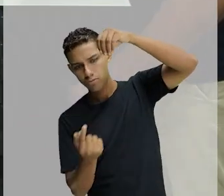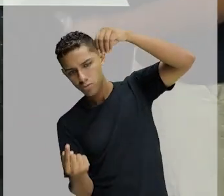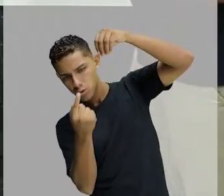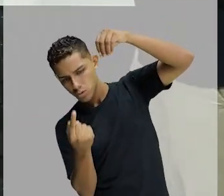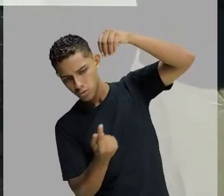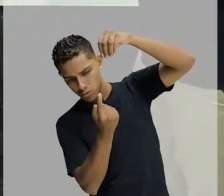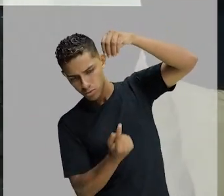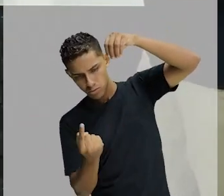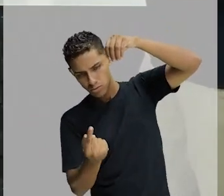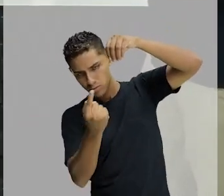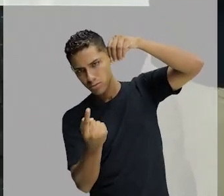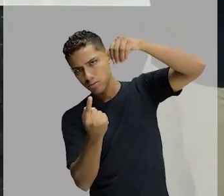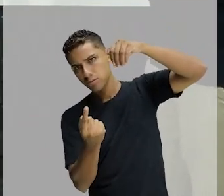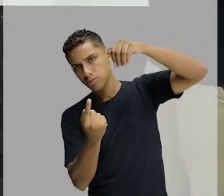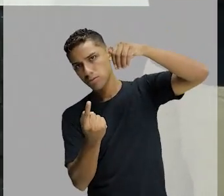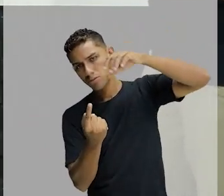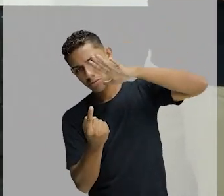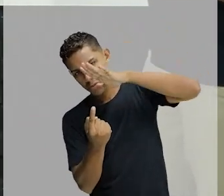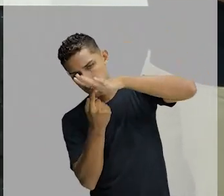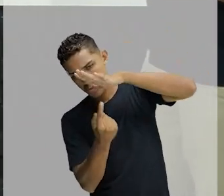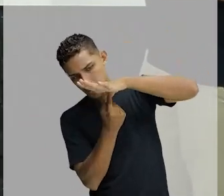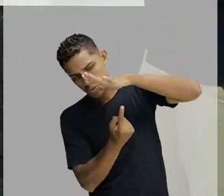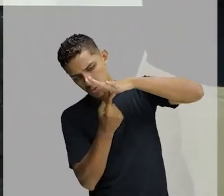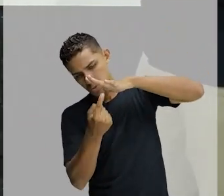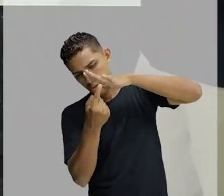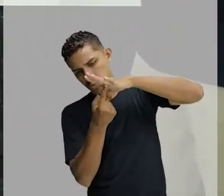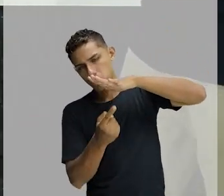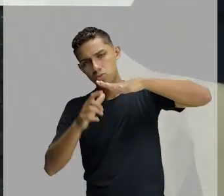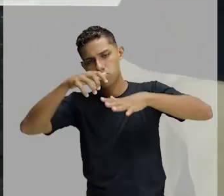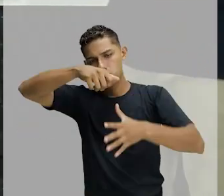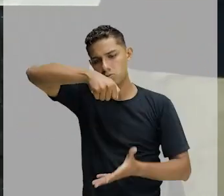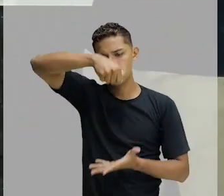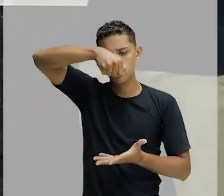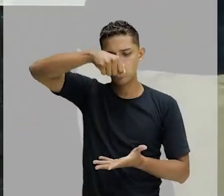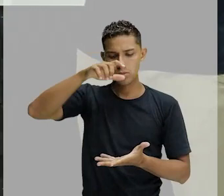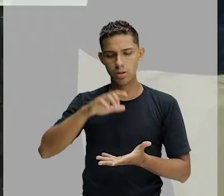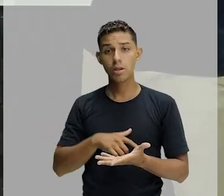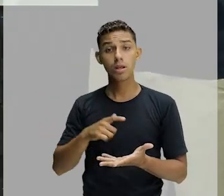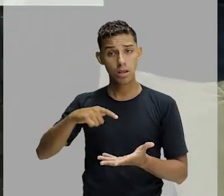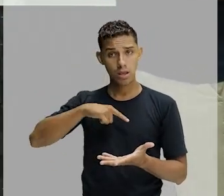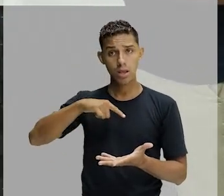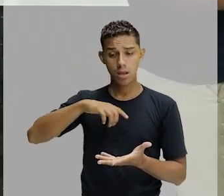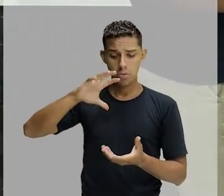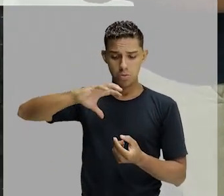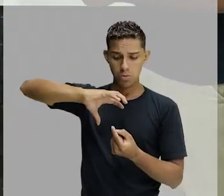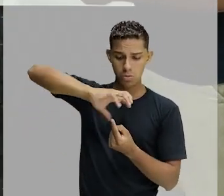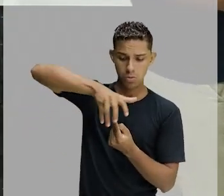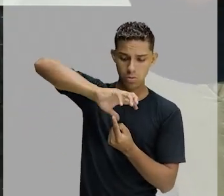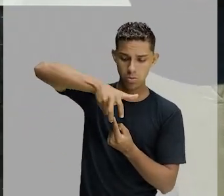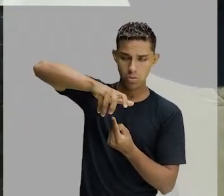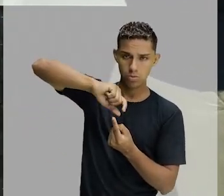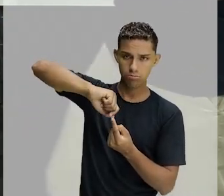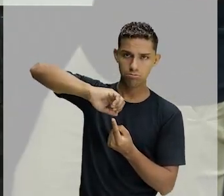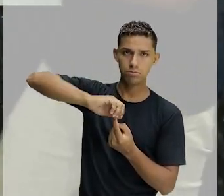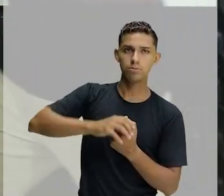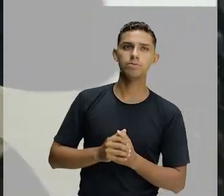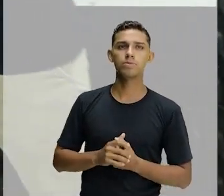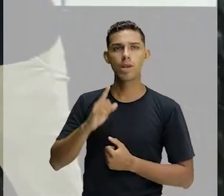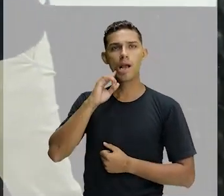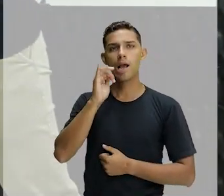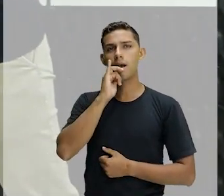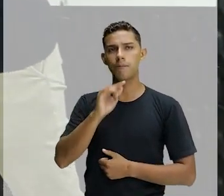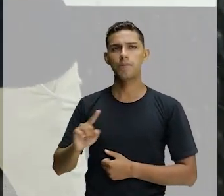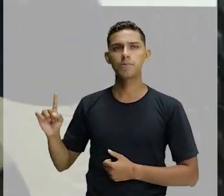Beleza. Imagina que em cada perfuração dessa eu tenho uma tampinha. Beleza, eu posso ter